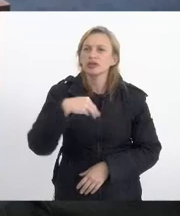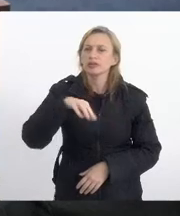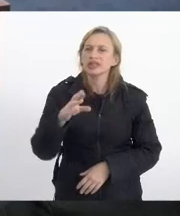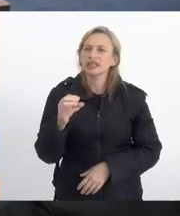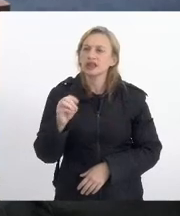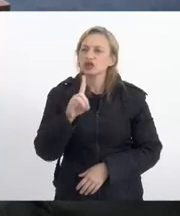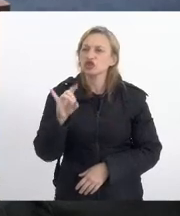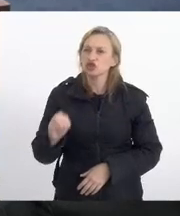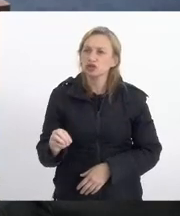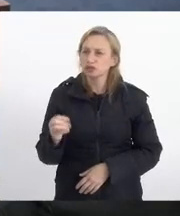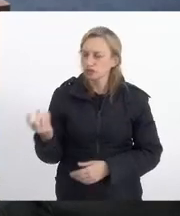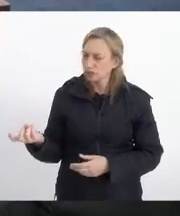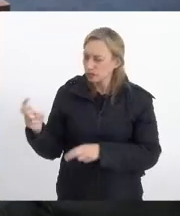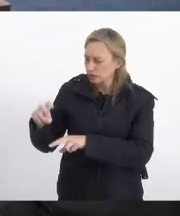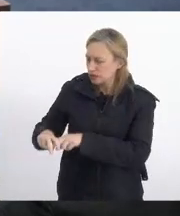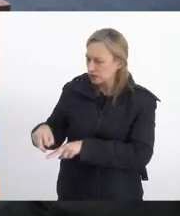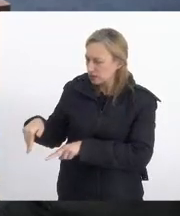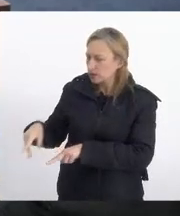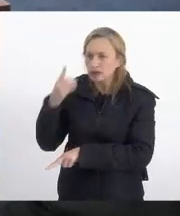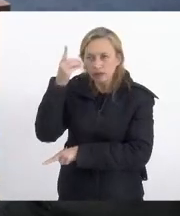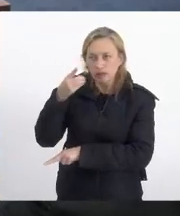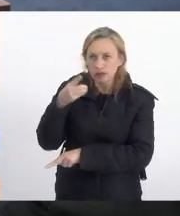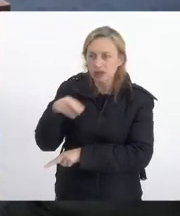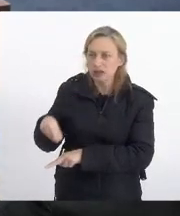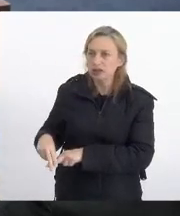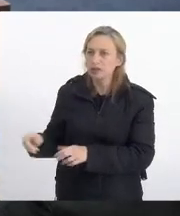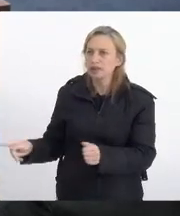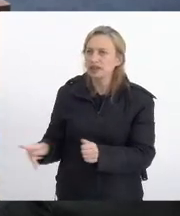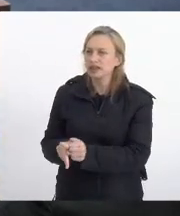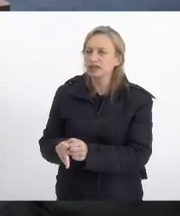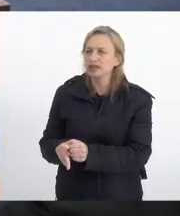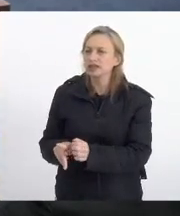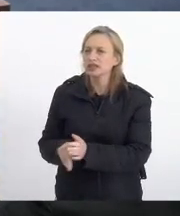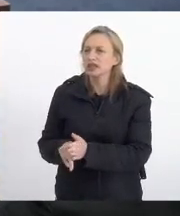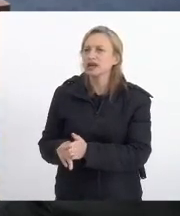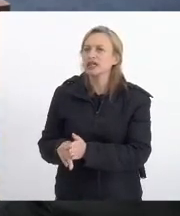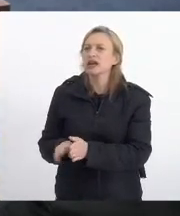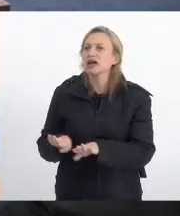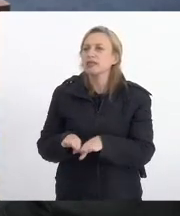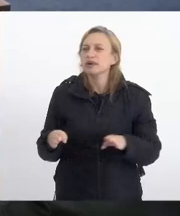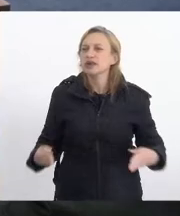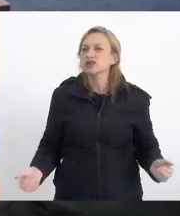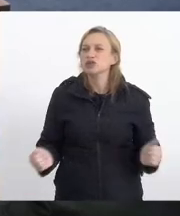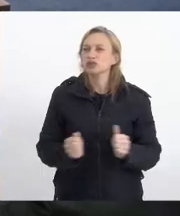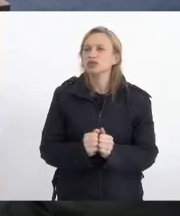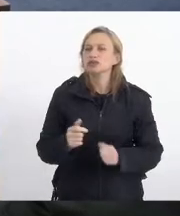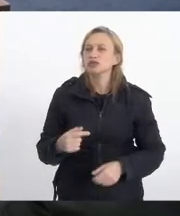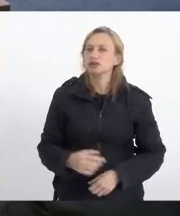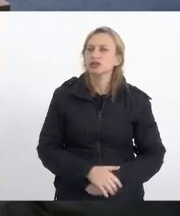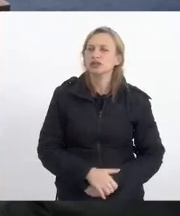Dino. Por favor, deputado Marcelo Dino, para fazer parte da mesa também conosco.